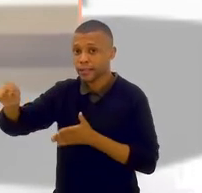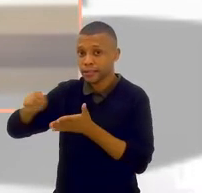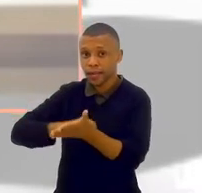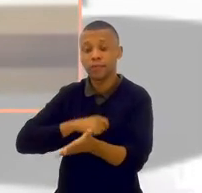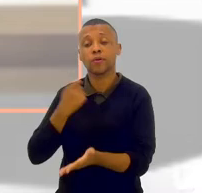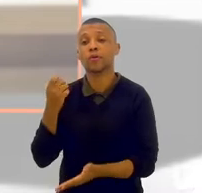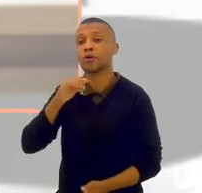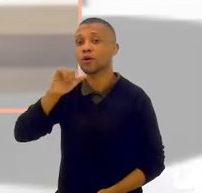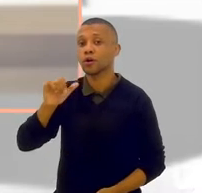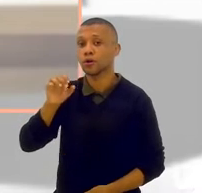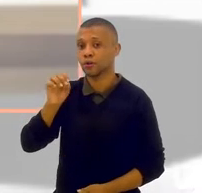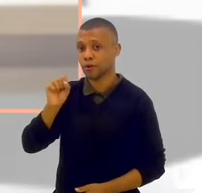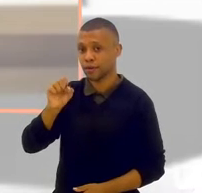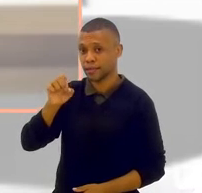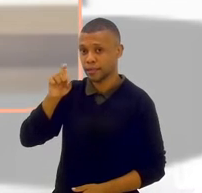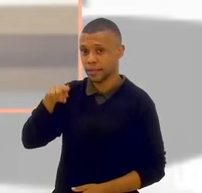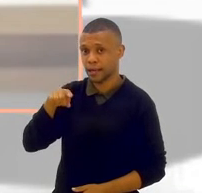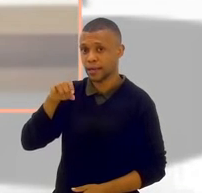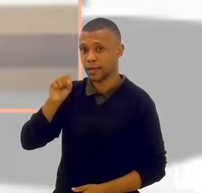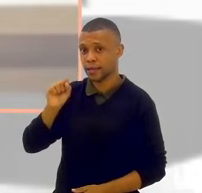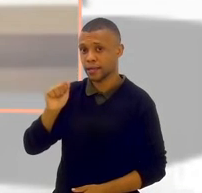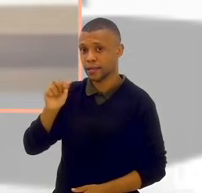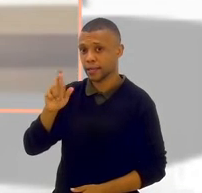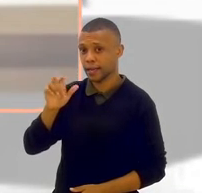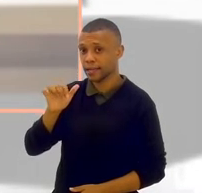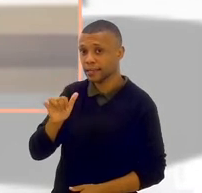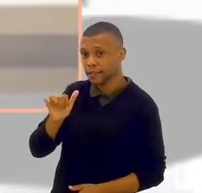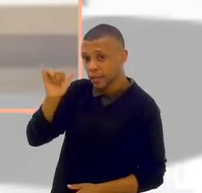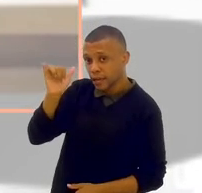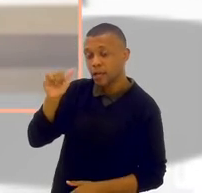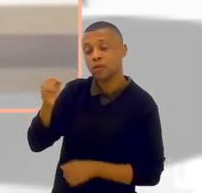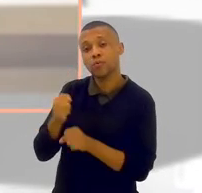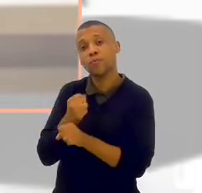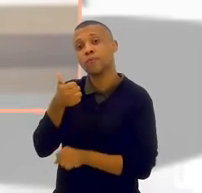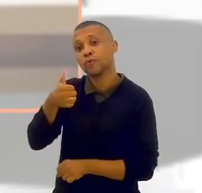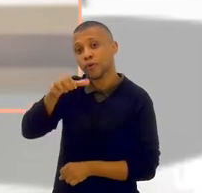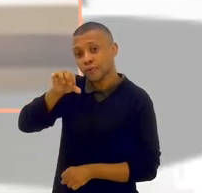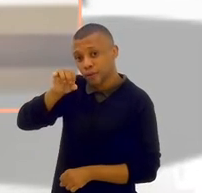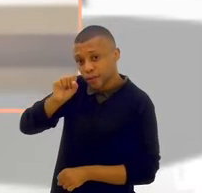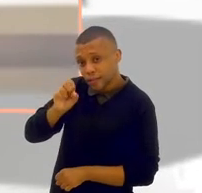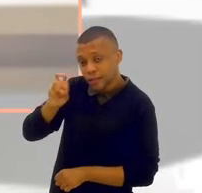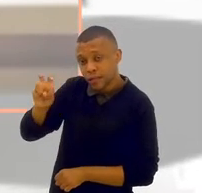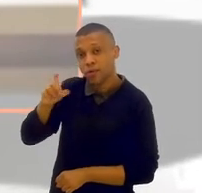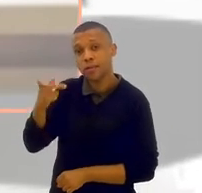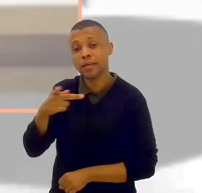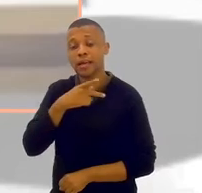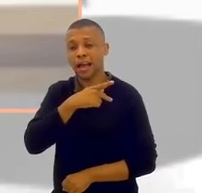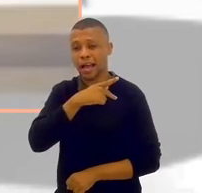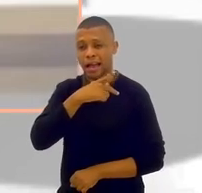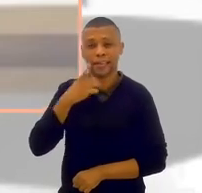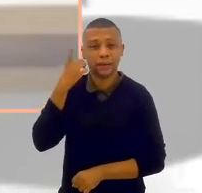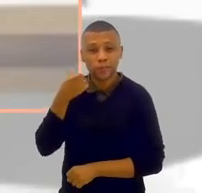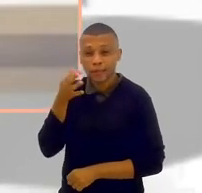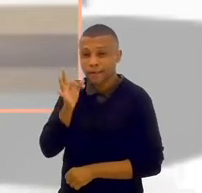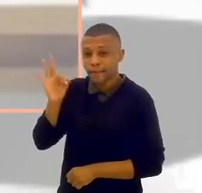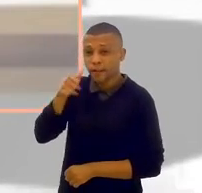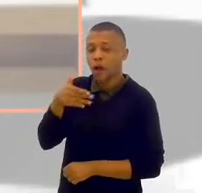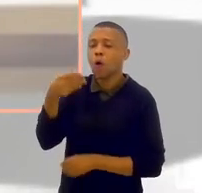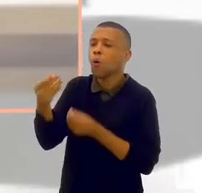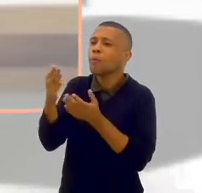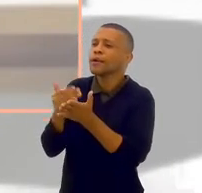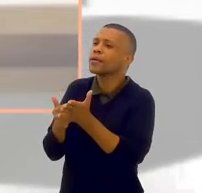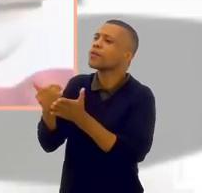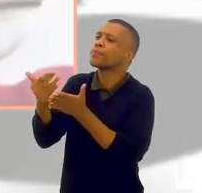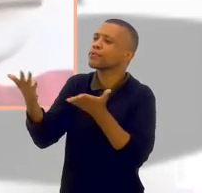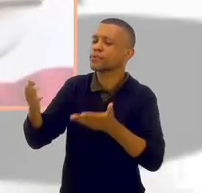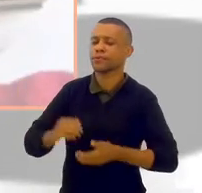José Sarney em 1985. Onde a presidente foi, à época, a deputada federal Ruth Escobar. Como é que foi isso? Como é que foi a